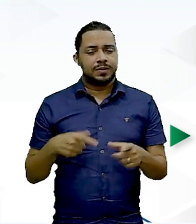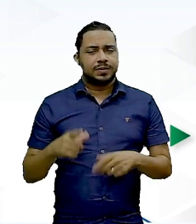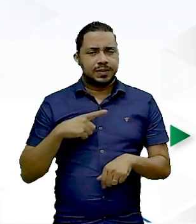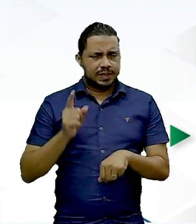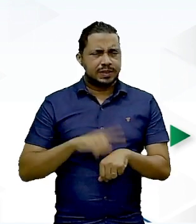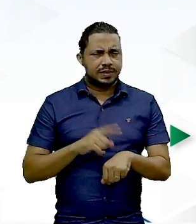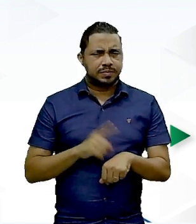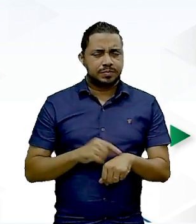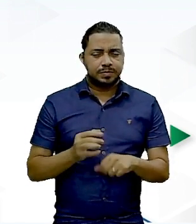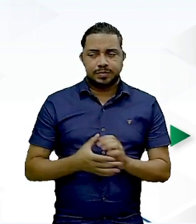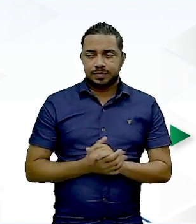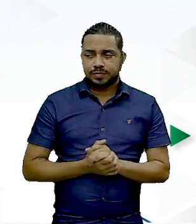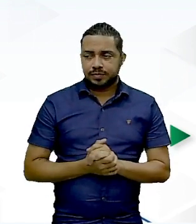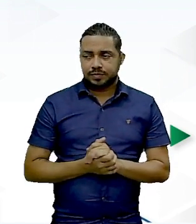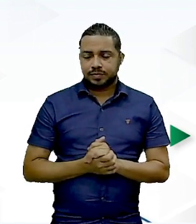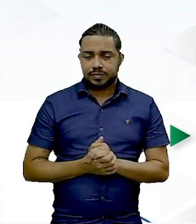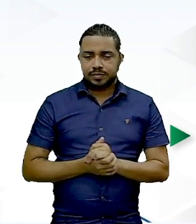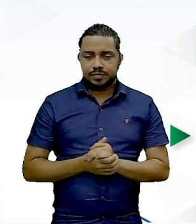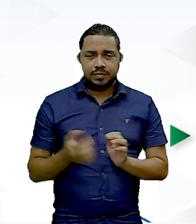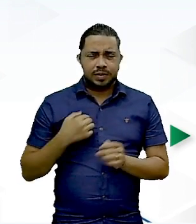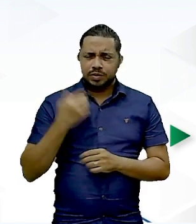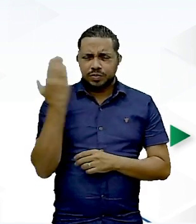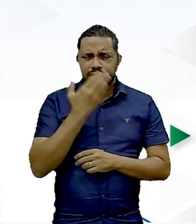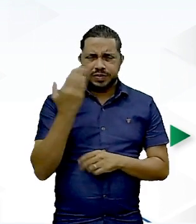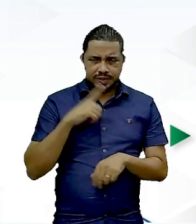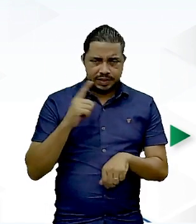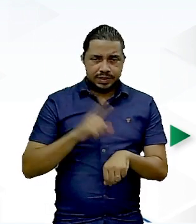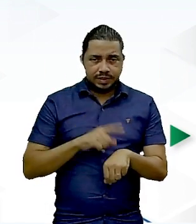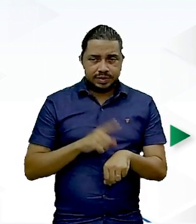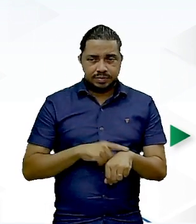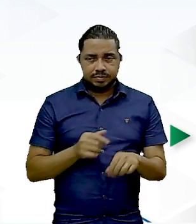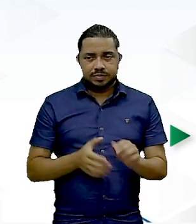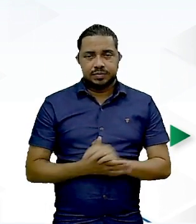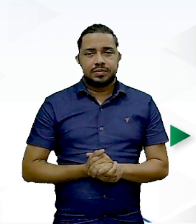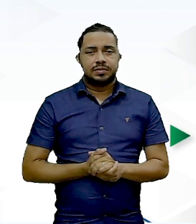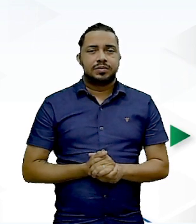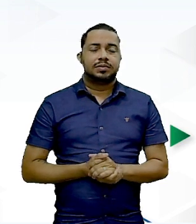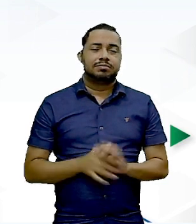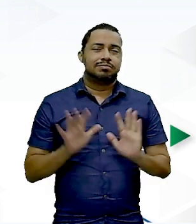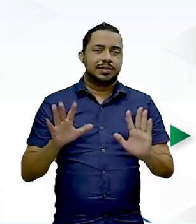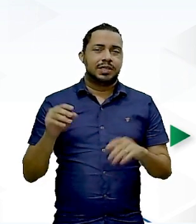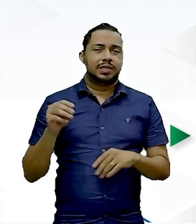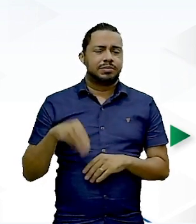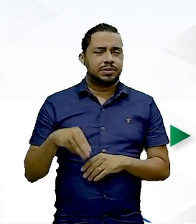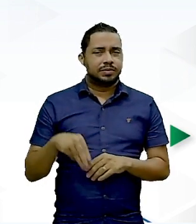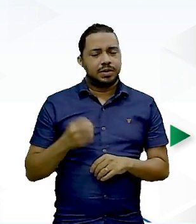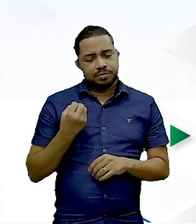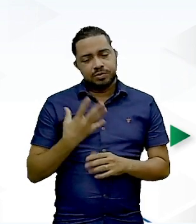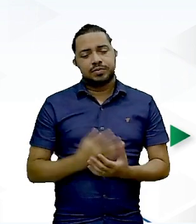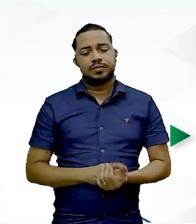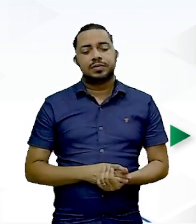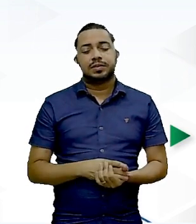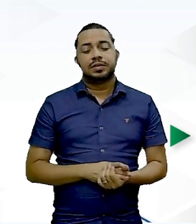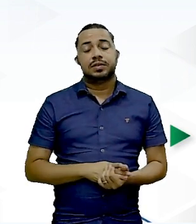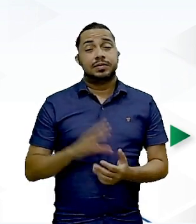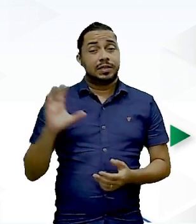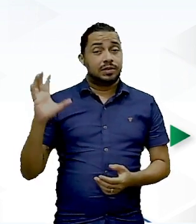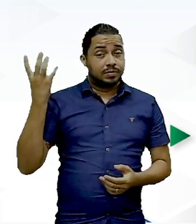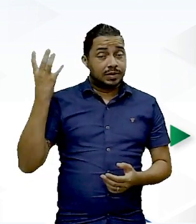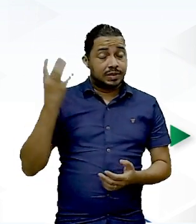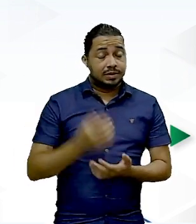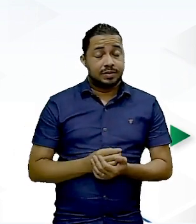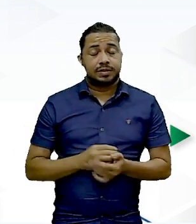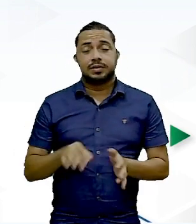né, Jonathan? Eu não vi direito, não. Tem tempo aí, não tem? 10 minutinhos? Ah, tá bom. Então vamos resolver questões.